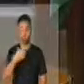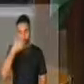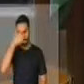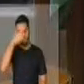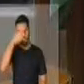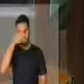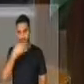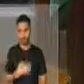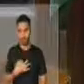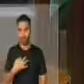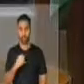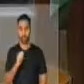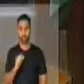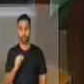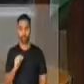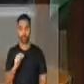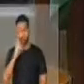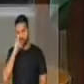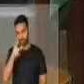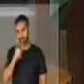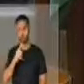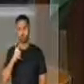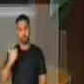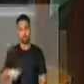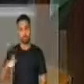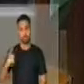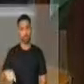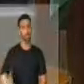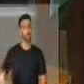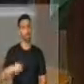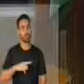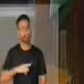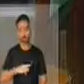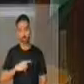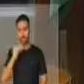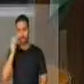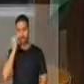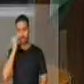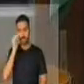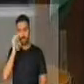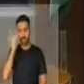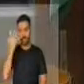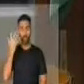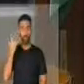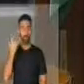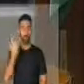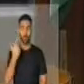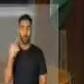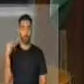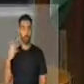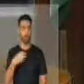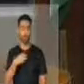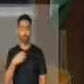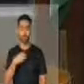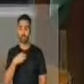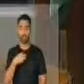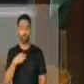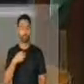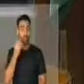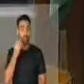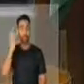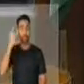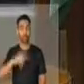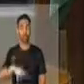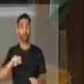da determinação de cada vez mais buscar as soluções e as alternativas, de cada vez